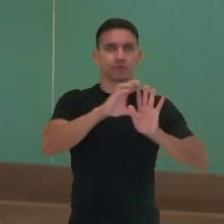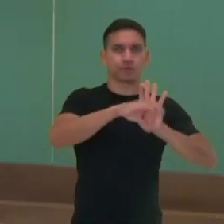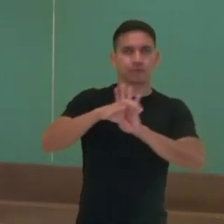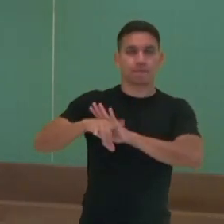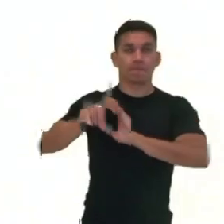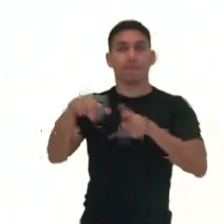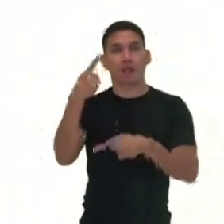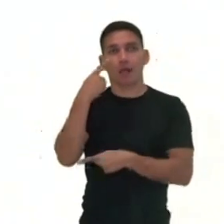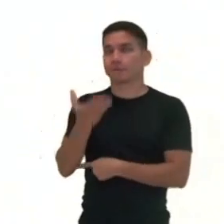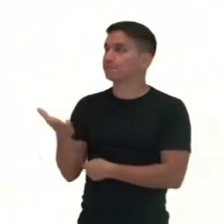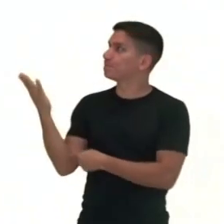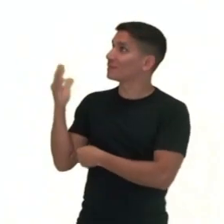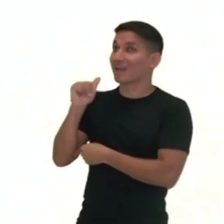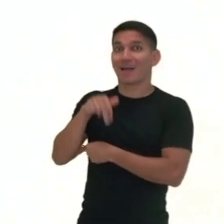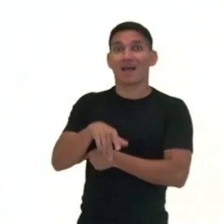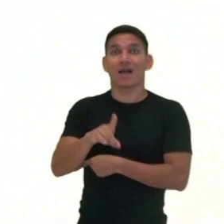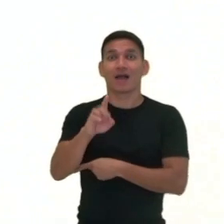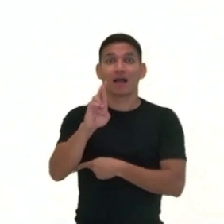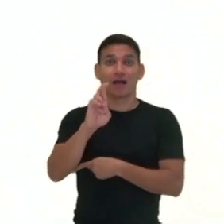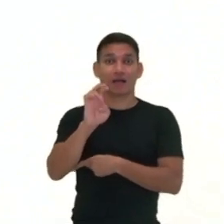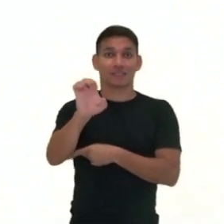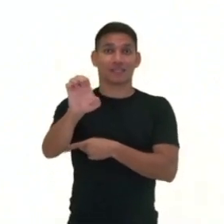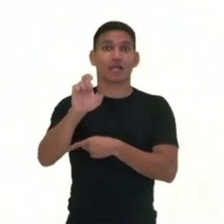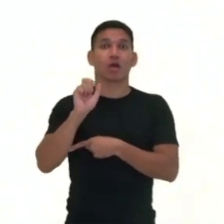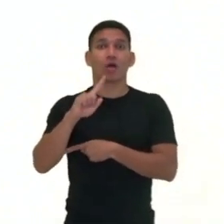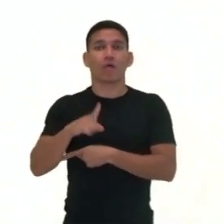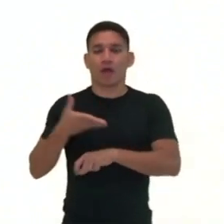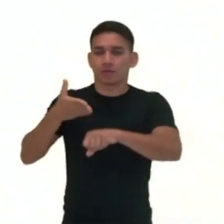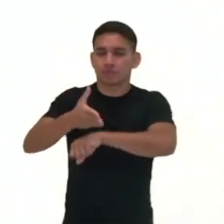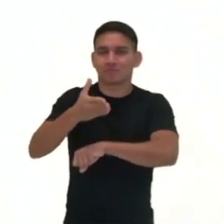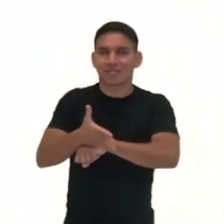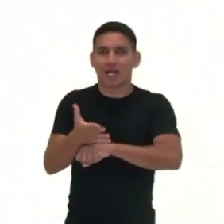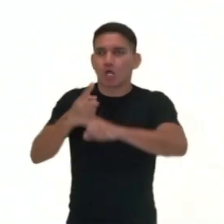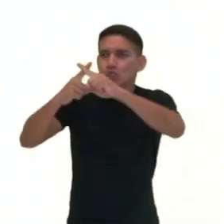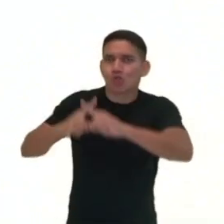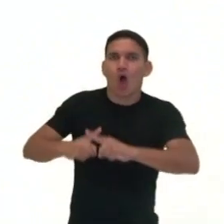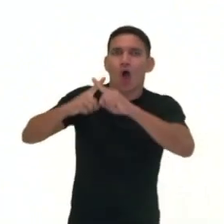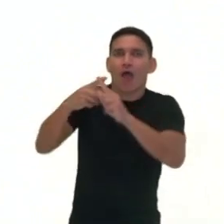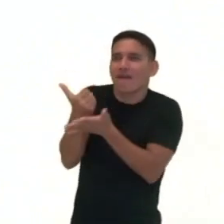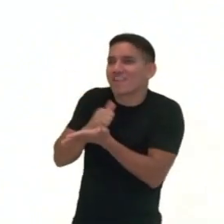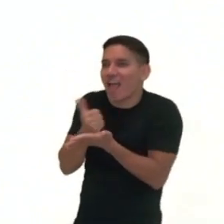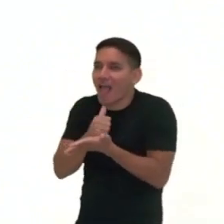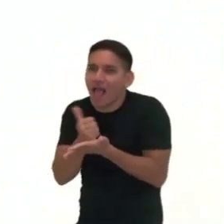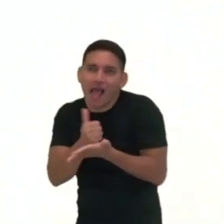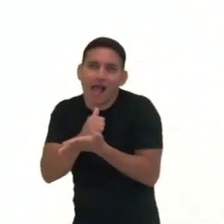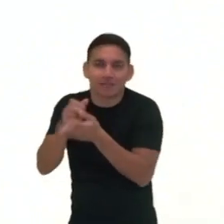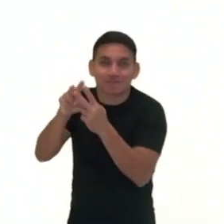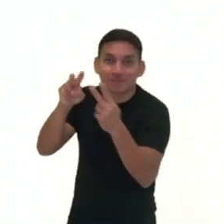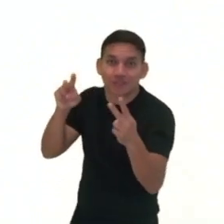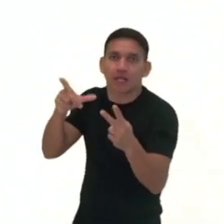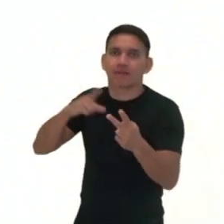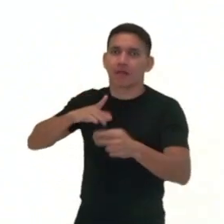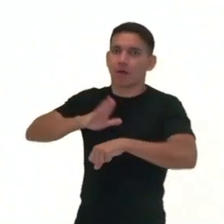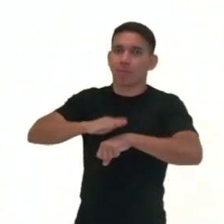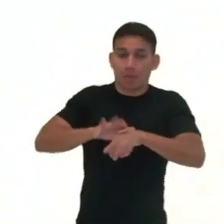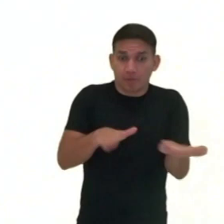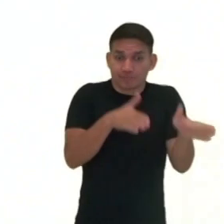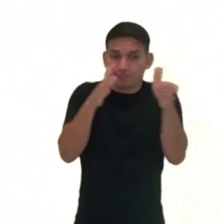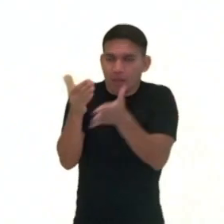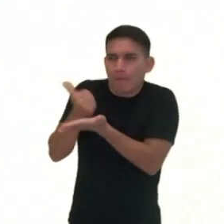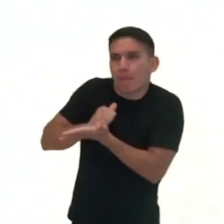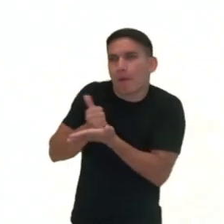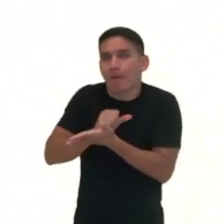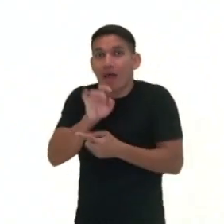veja, André está participando de um torneio de videogame online. Nessa fase do jogo,